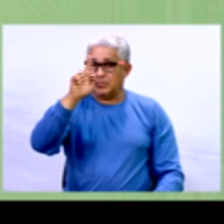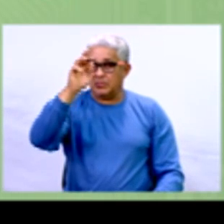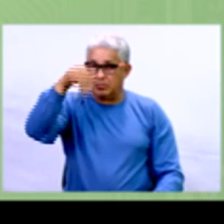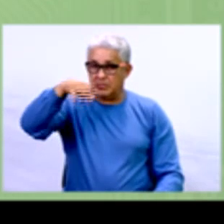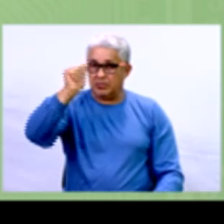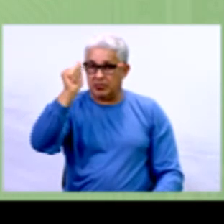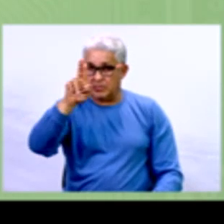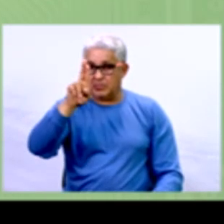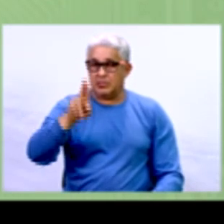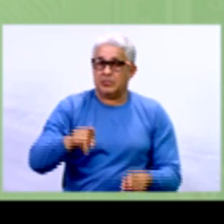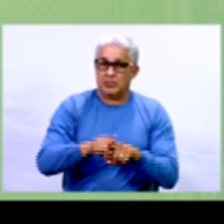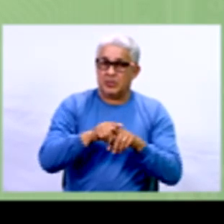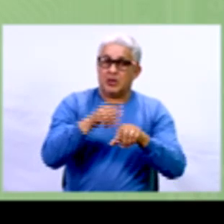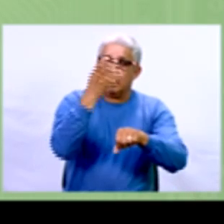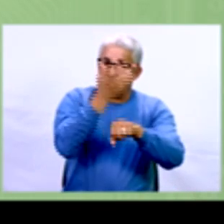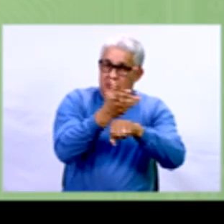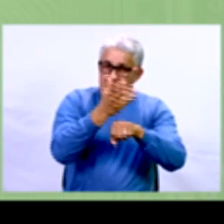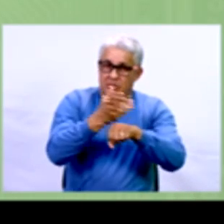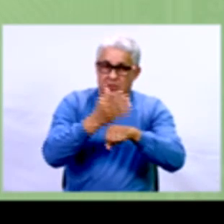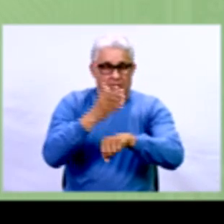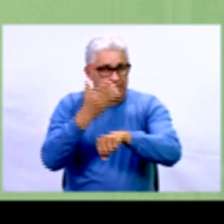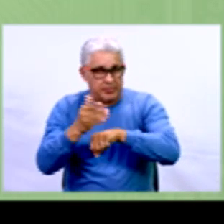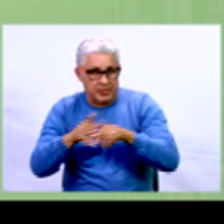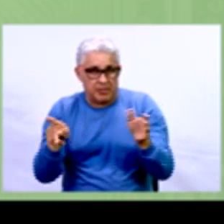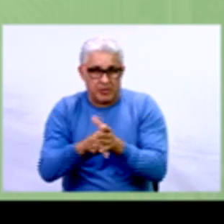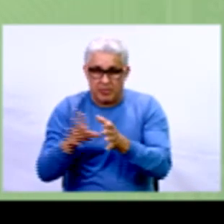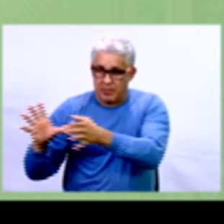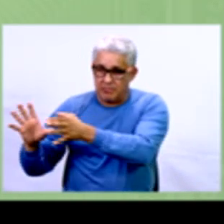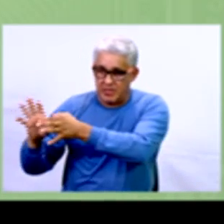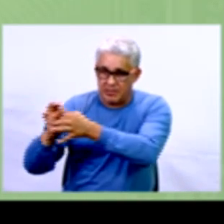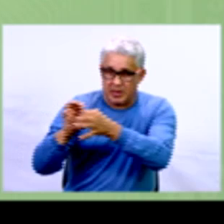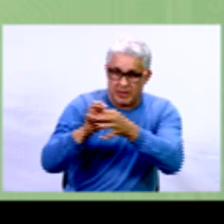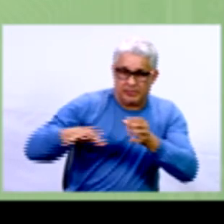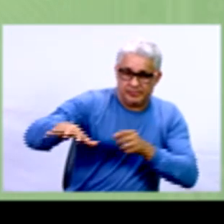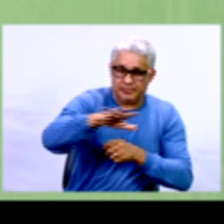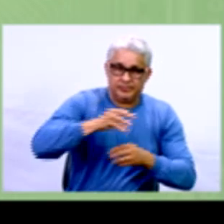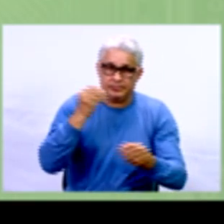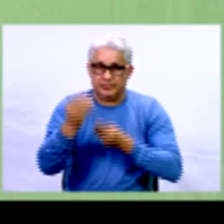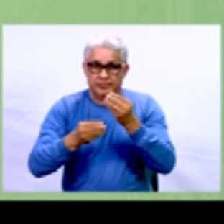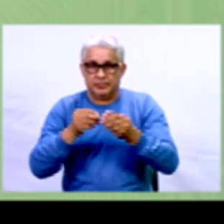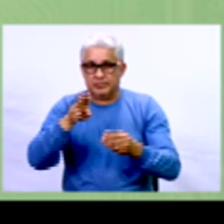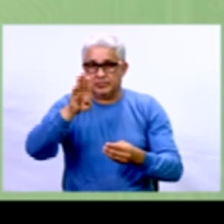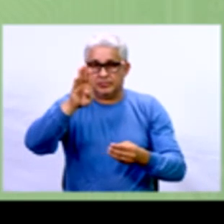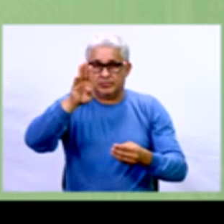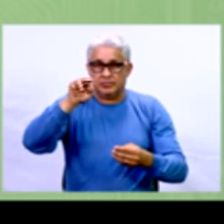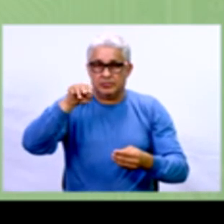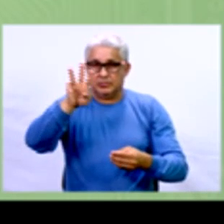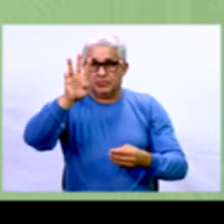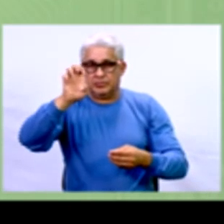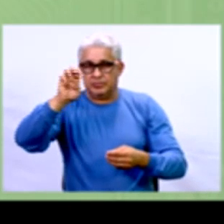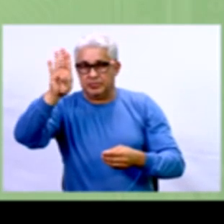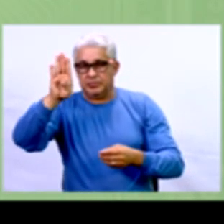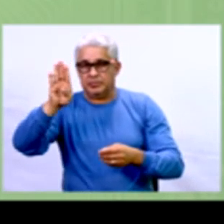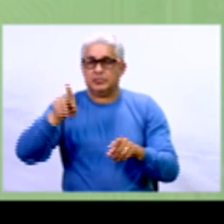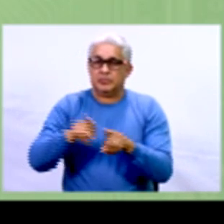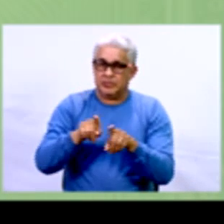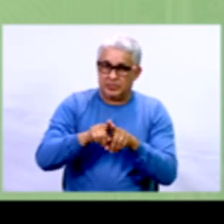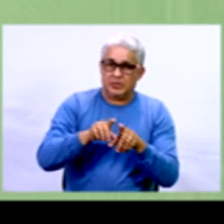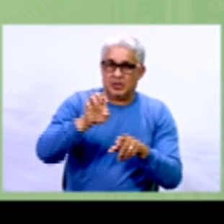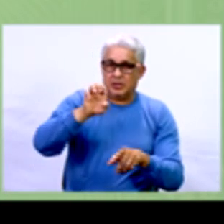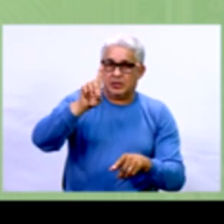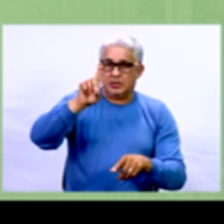multimídia. As disciplinas práticas ligadas a essa área, como web design e edição de som para a